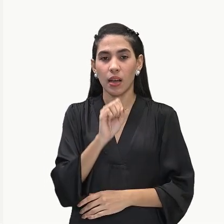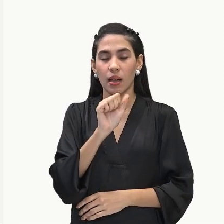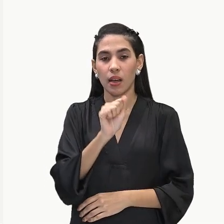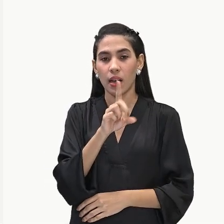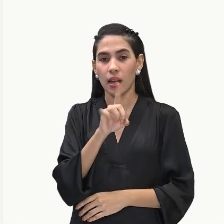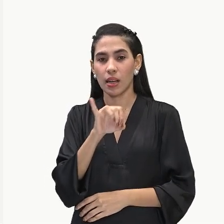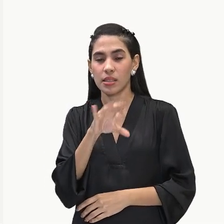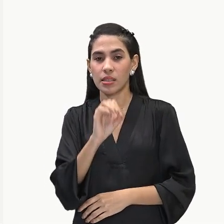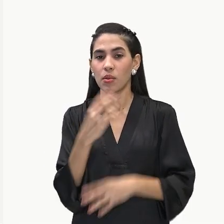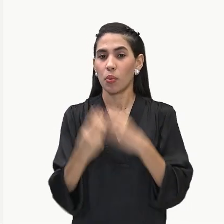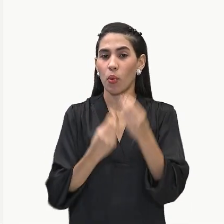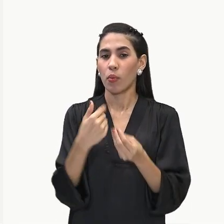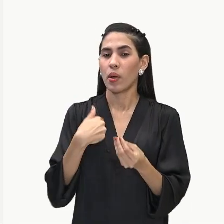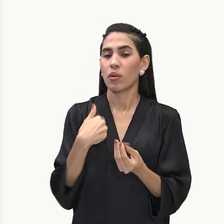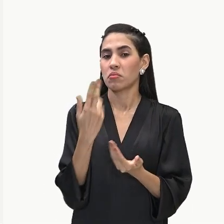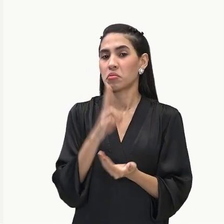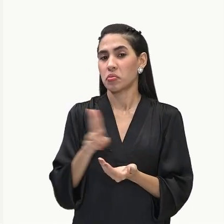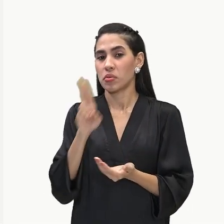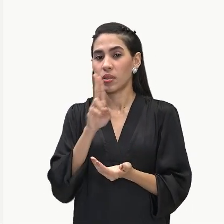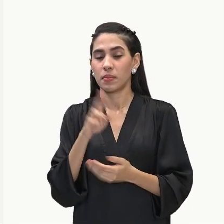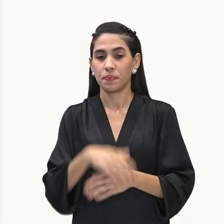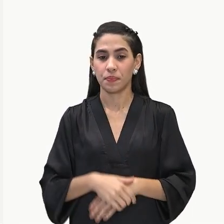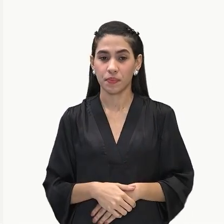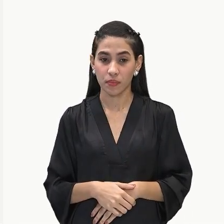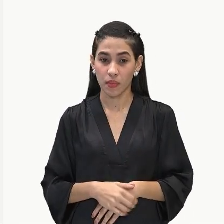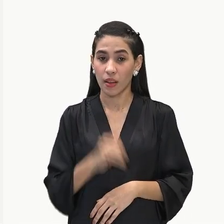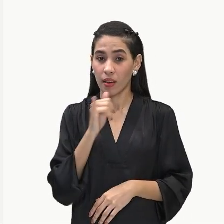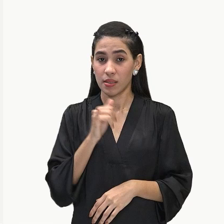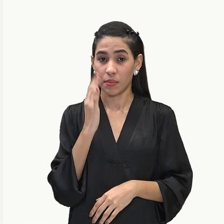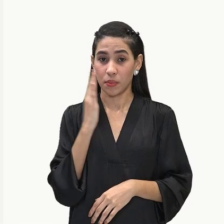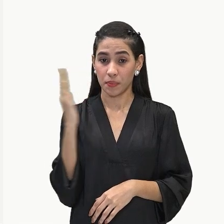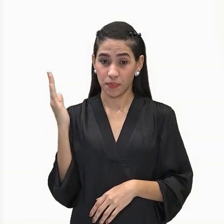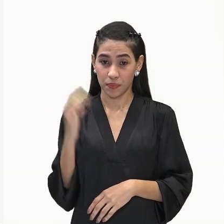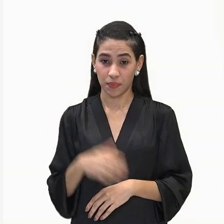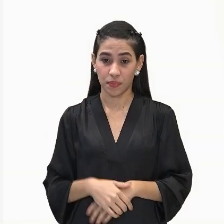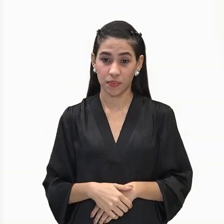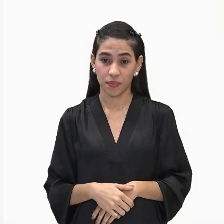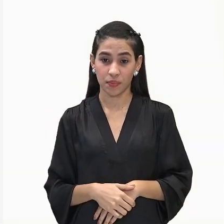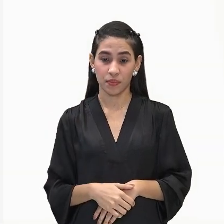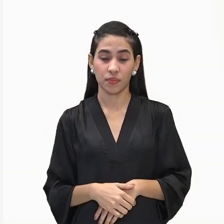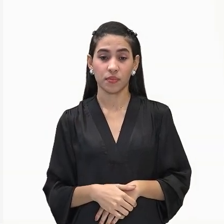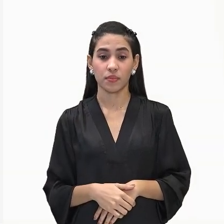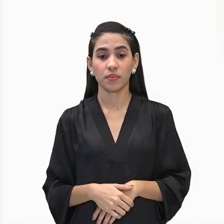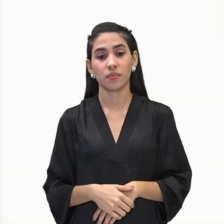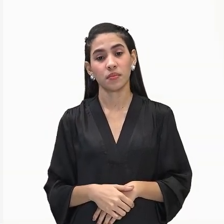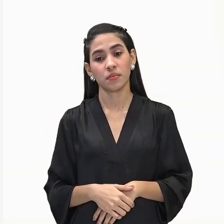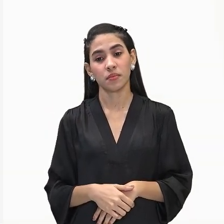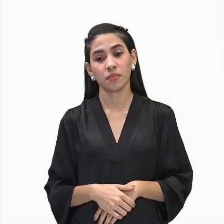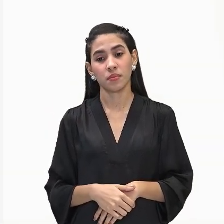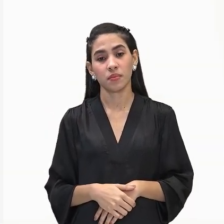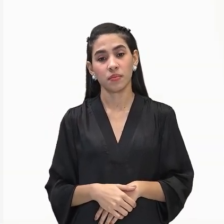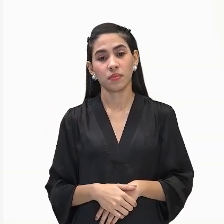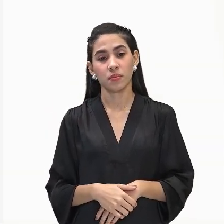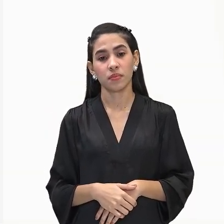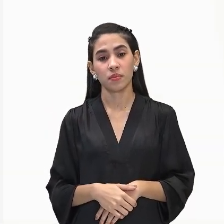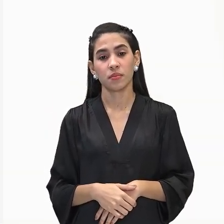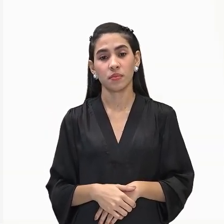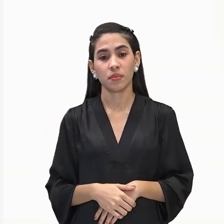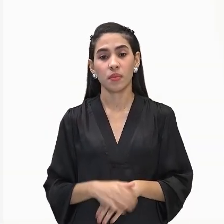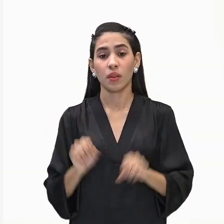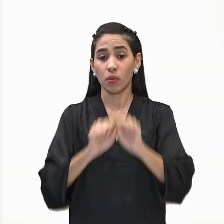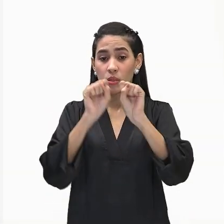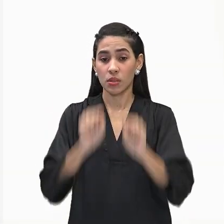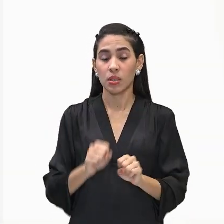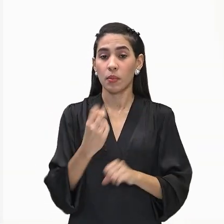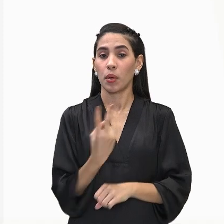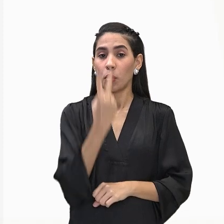como usá-lo, nós vamos ver agora um exemplo. E que diz o seguinte: considere o sistema